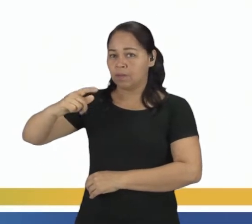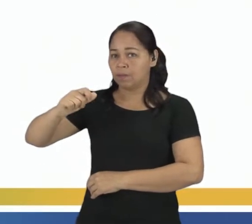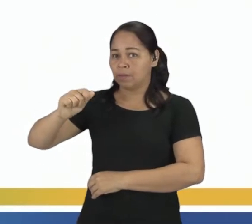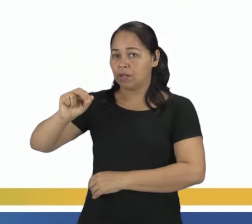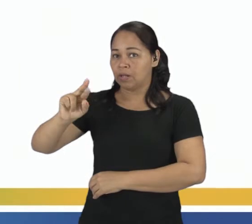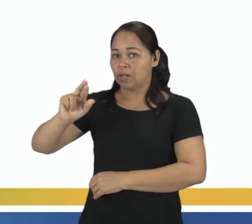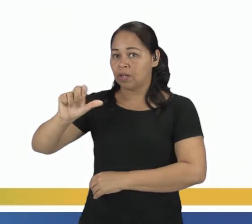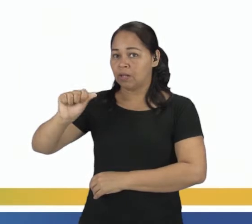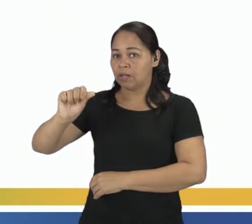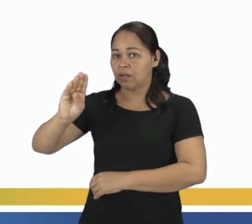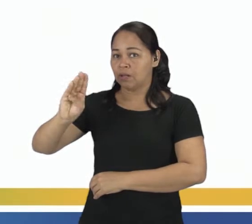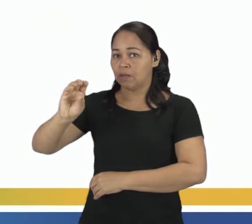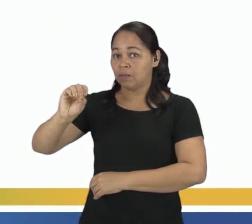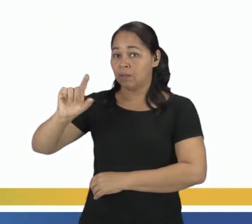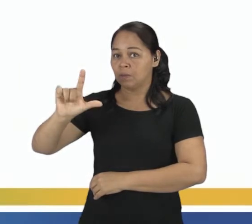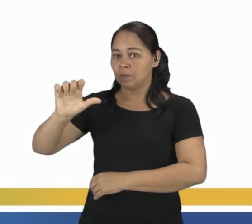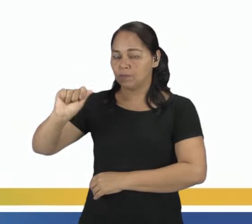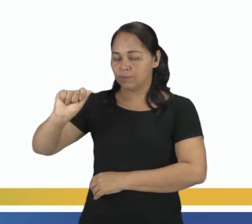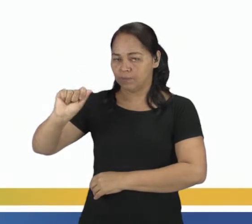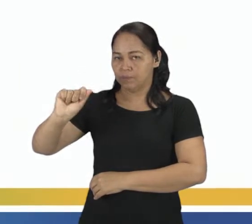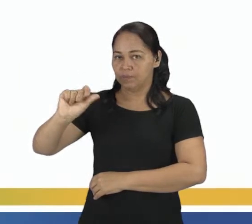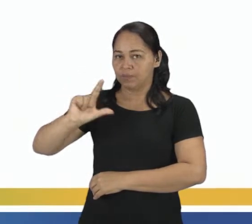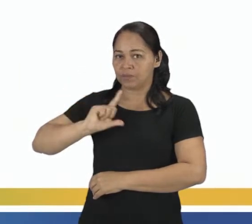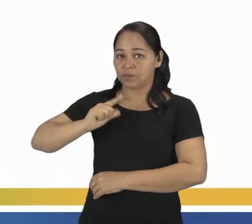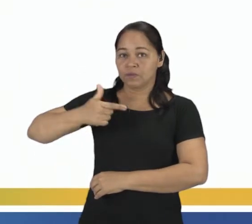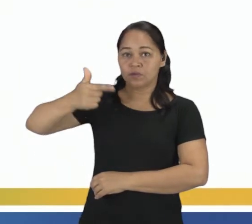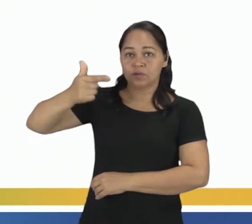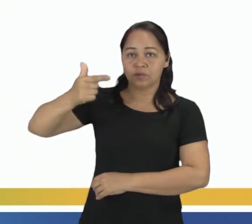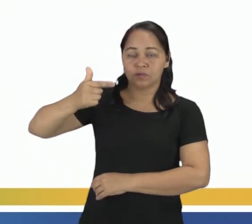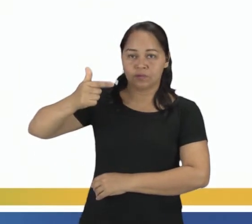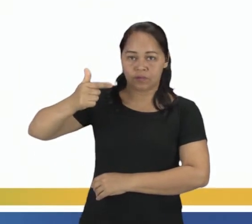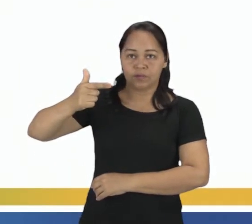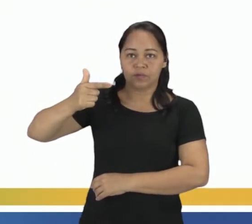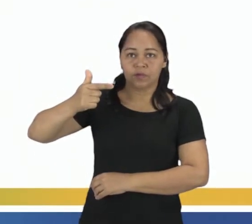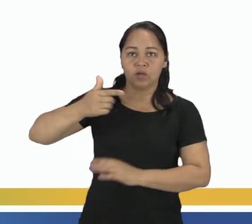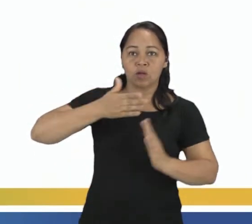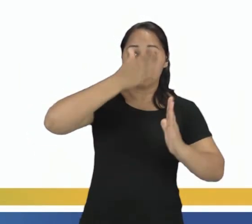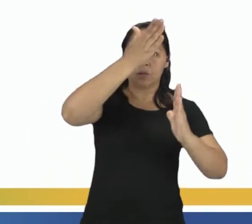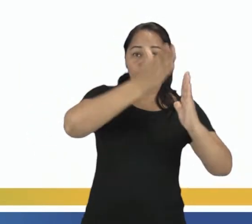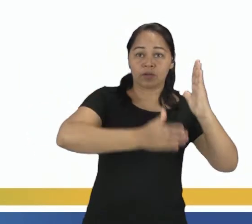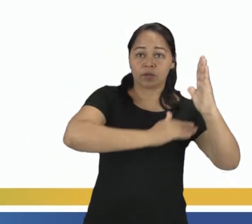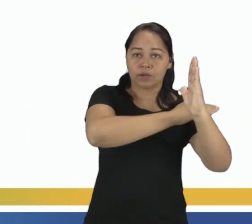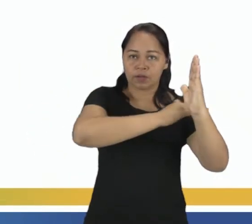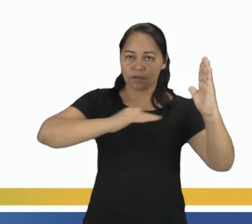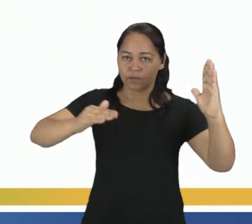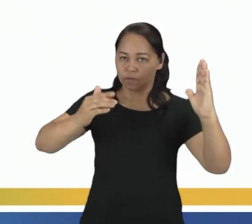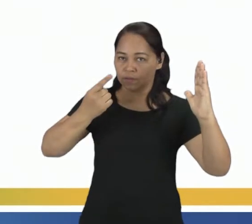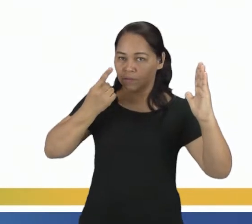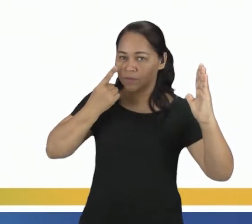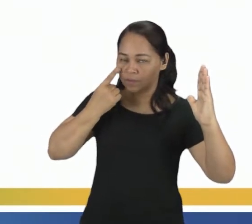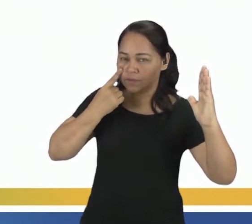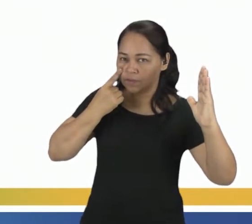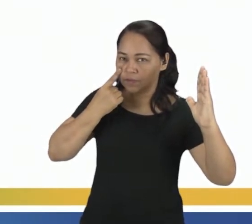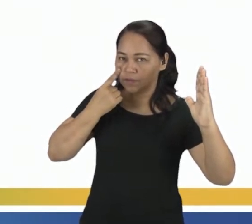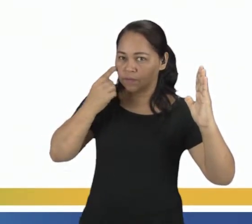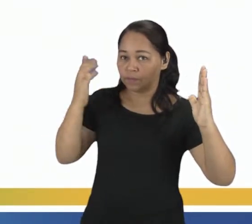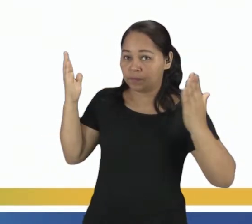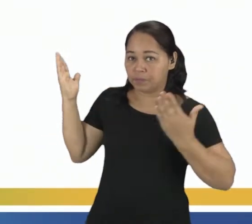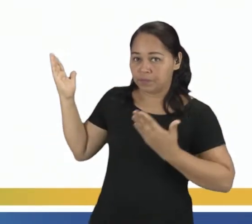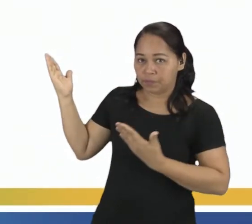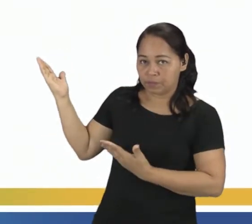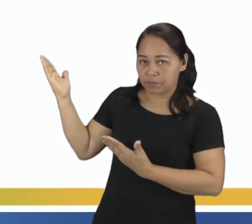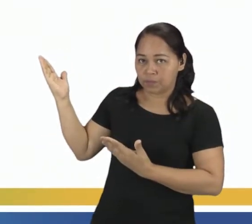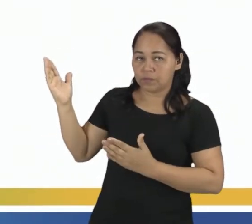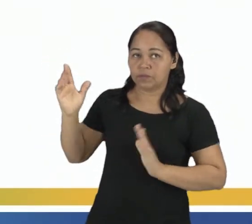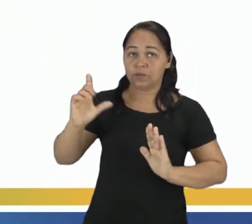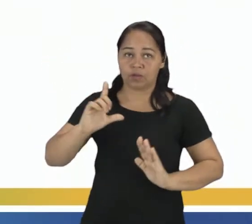ponto em que o gráfico de uma função de segundo grau muda o seu sentido. Então, observe aqui um detalhe. Toda vez que